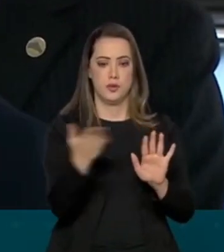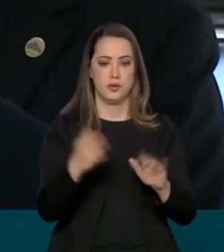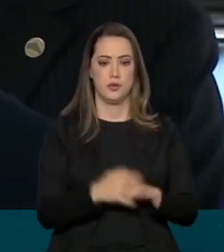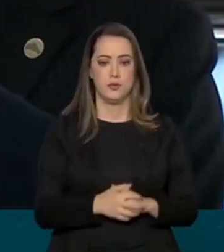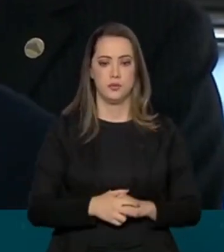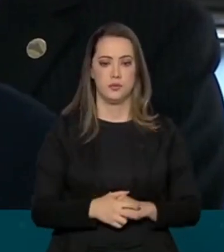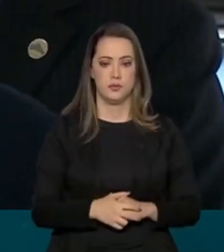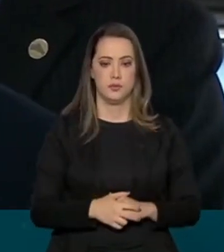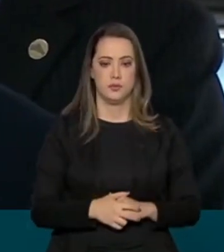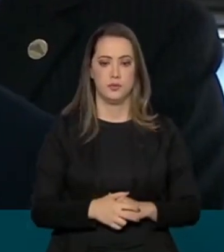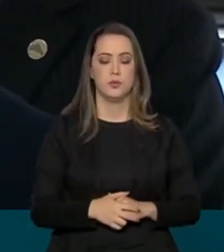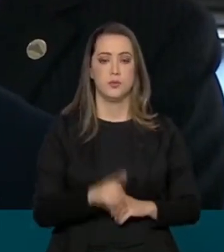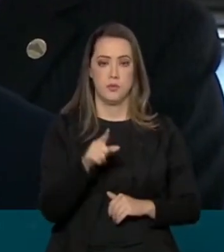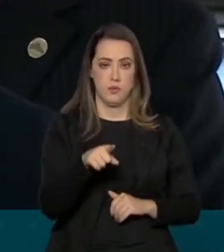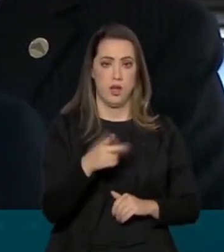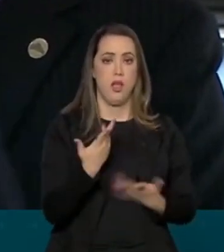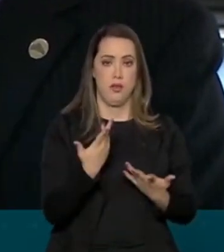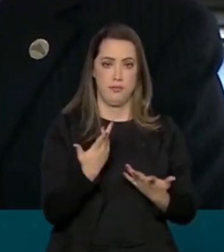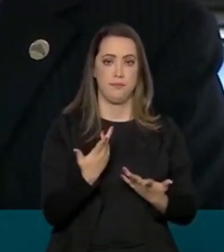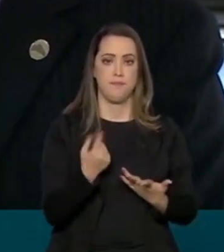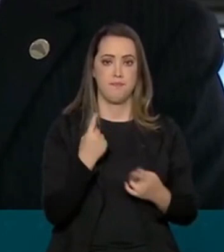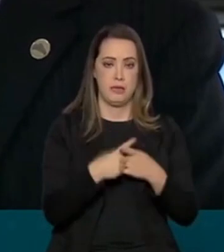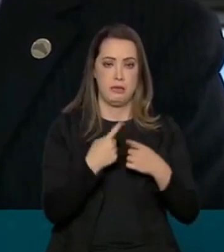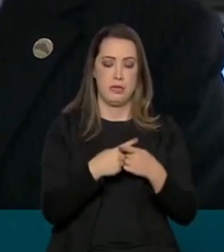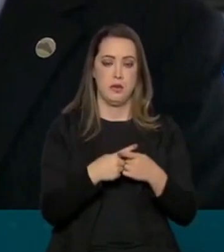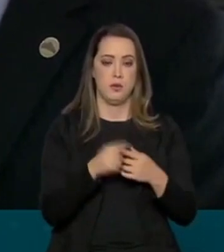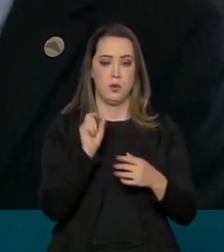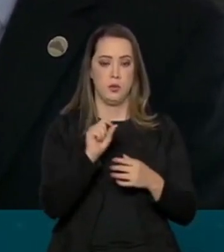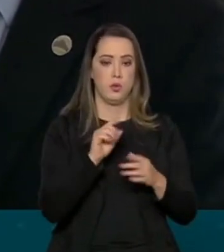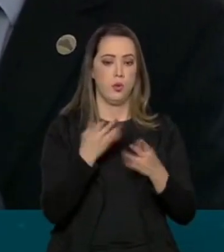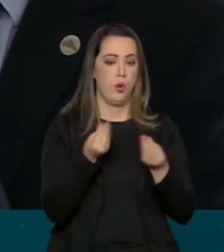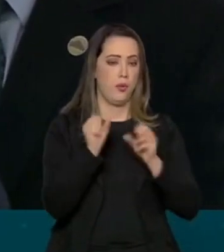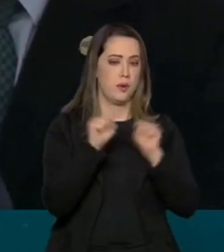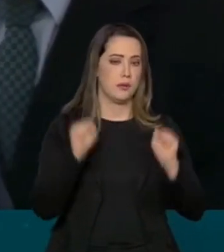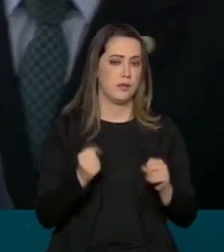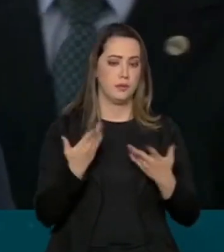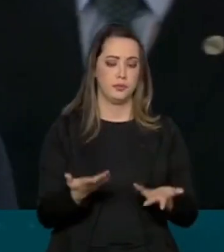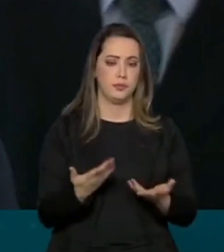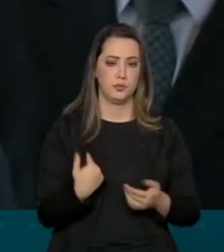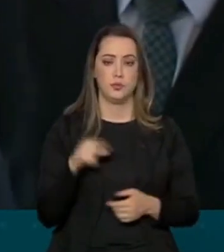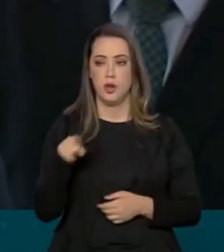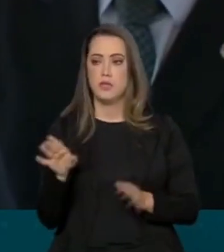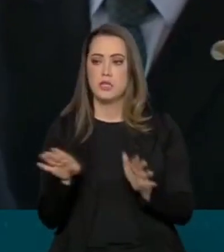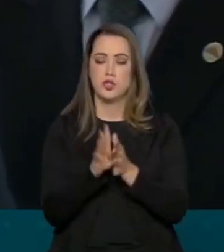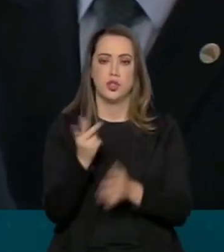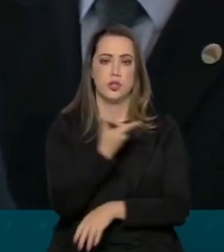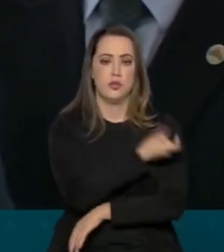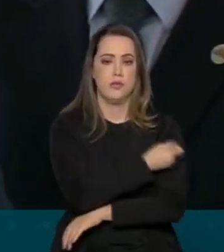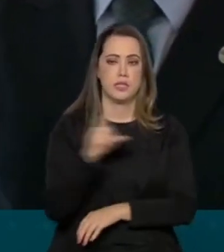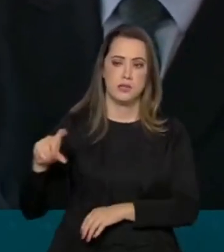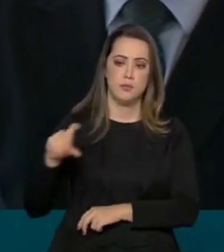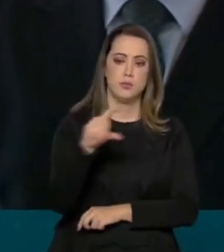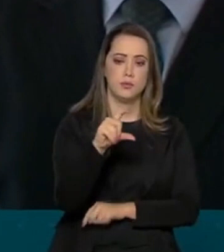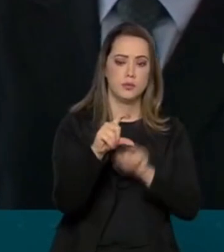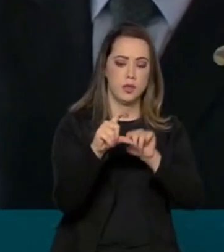Para testes clínicos, testes clínicos, porque a Anvisa tem, deixa eu explicar o sistema, você chega com a vacina, faz